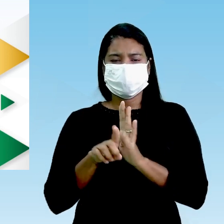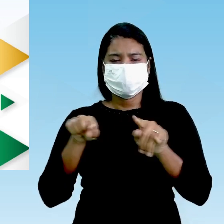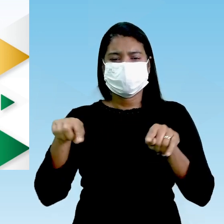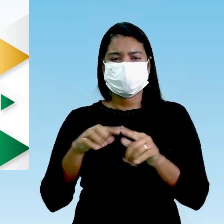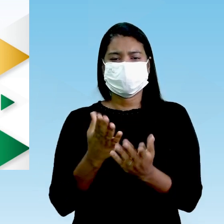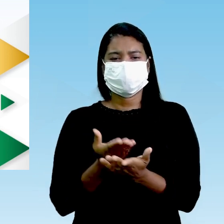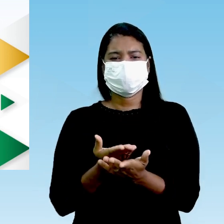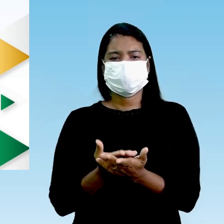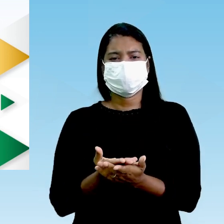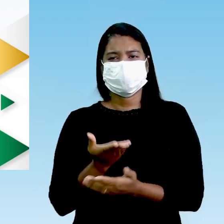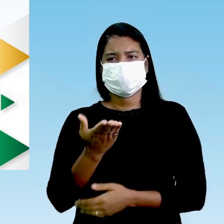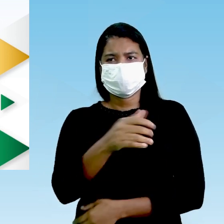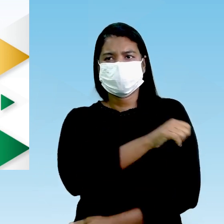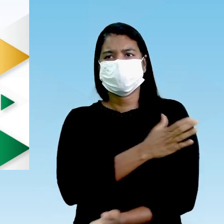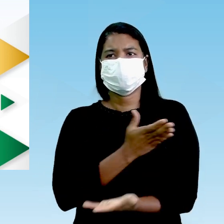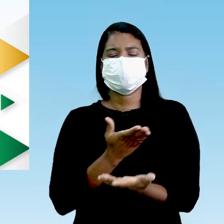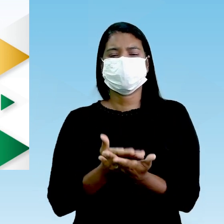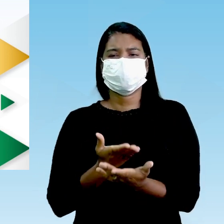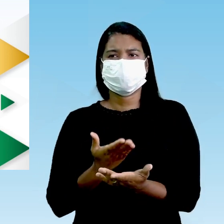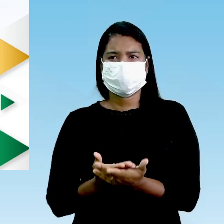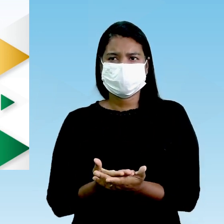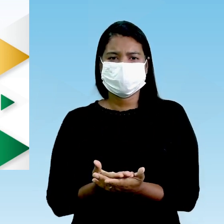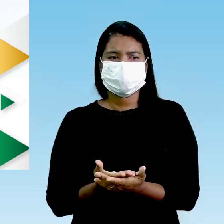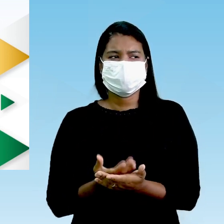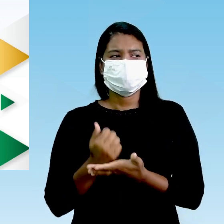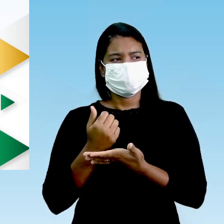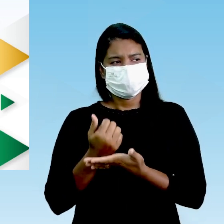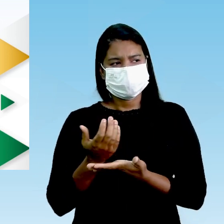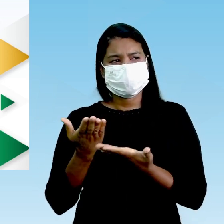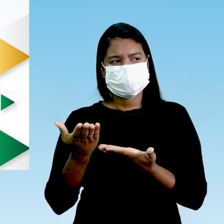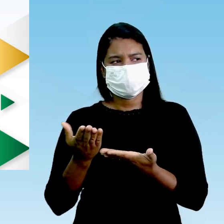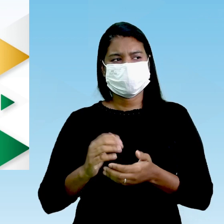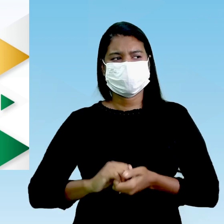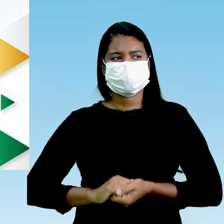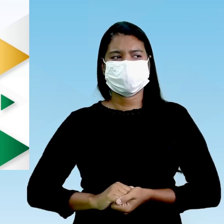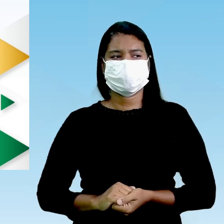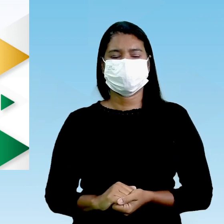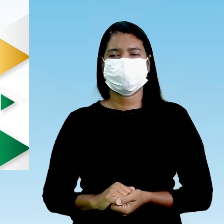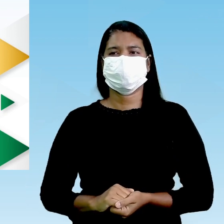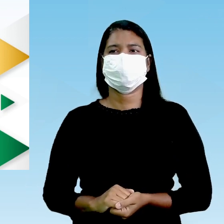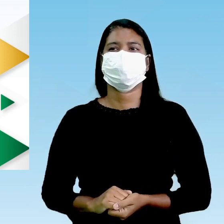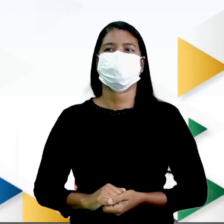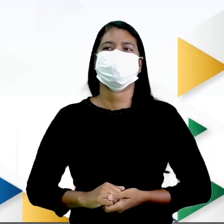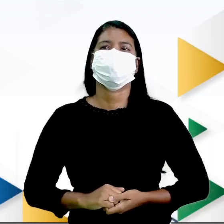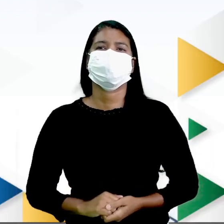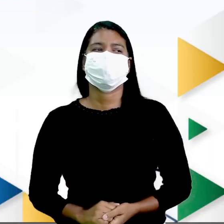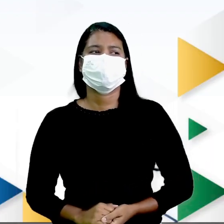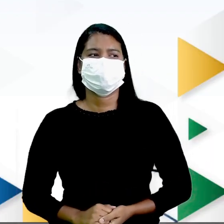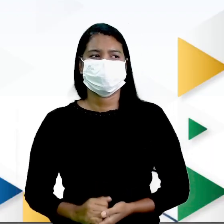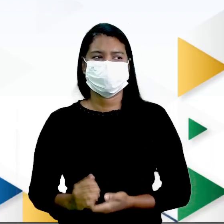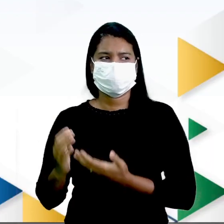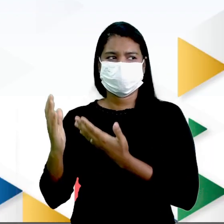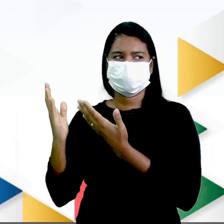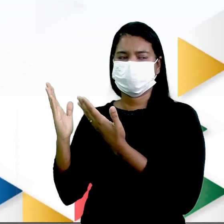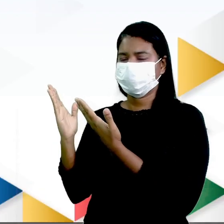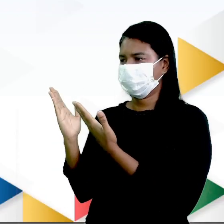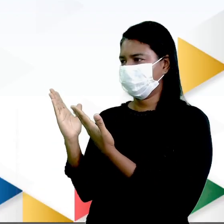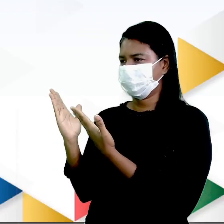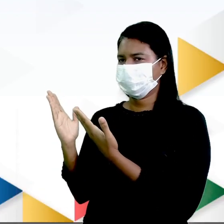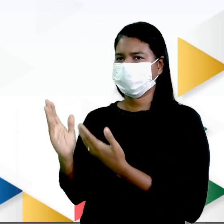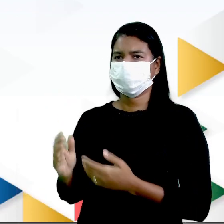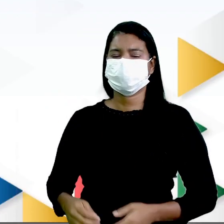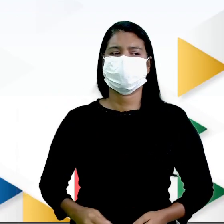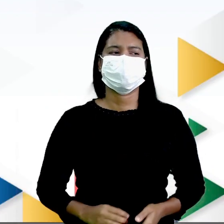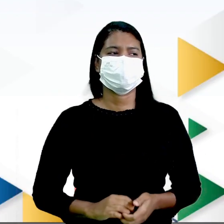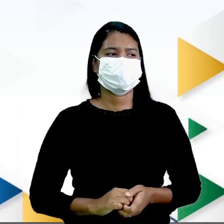aula pro teu aluno, mas também se ele resolver, dá um pontinho para ele que ele merece, tá bom? Vamos lá. E aí, a segunda atividade para a gente fechar.